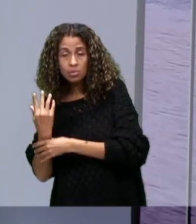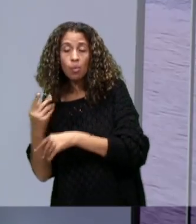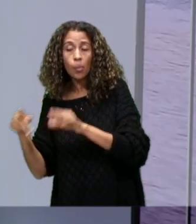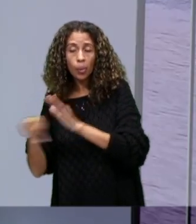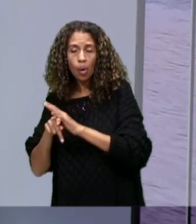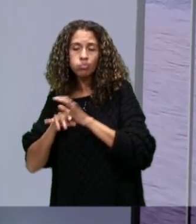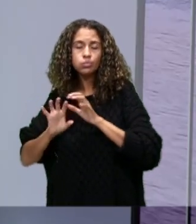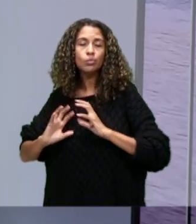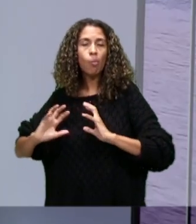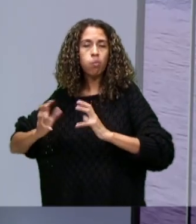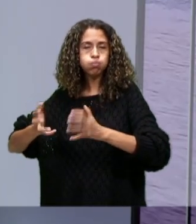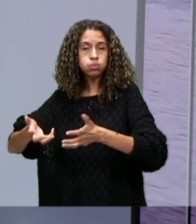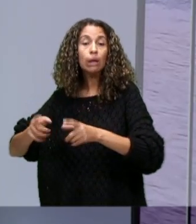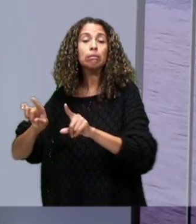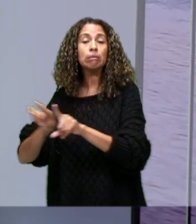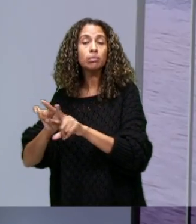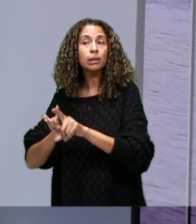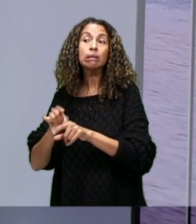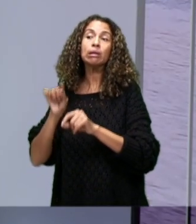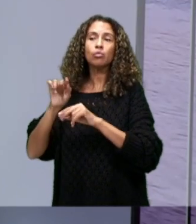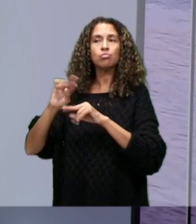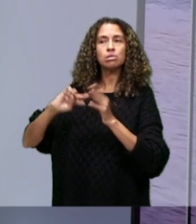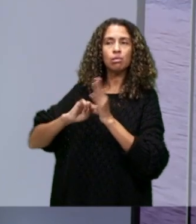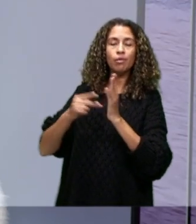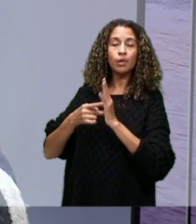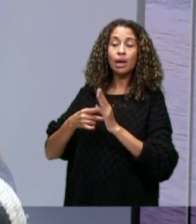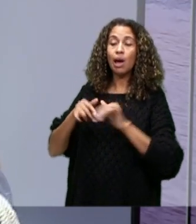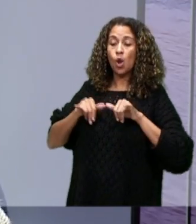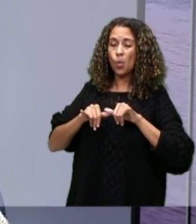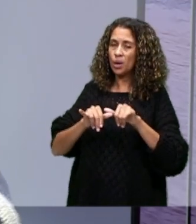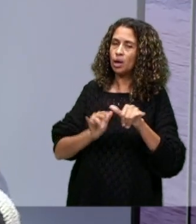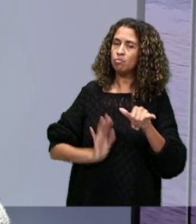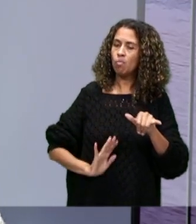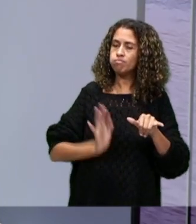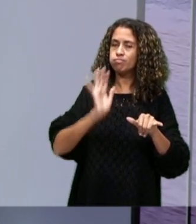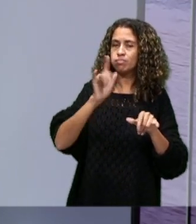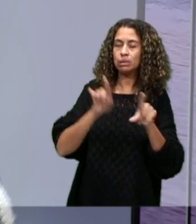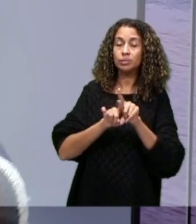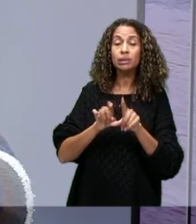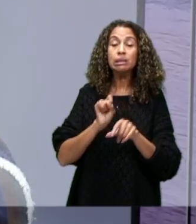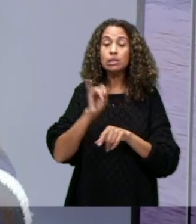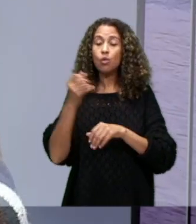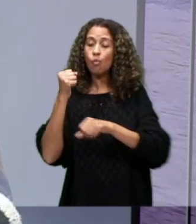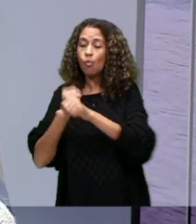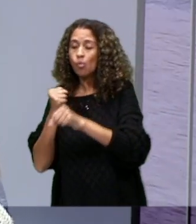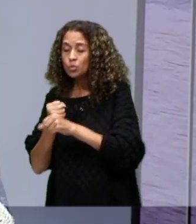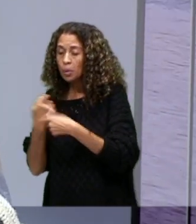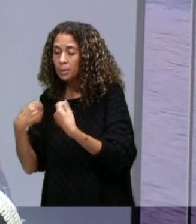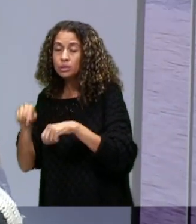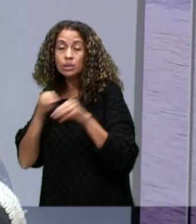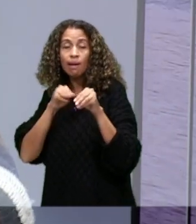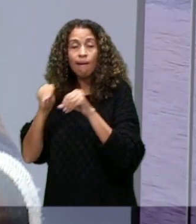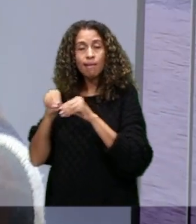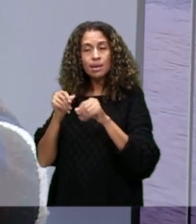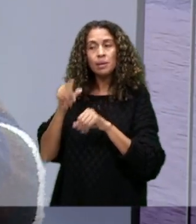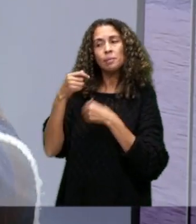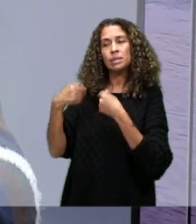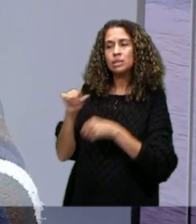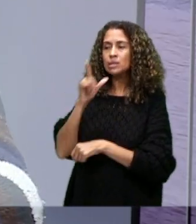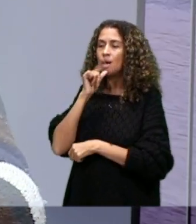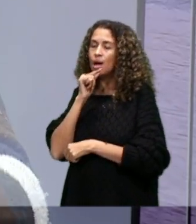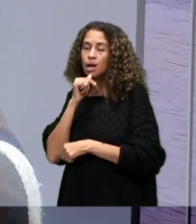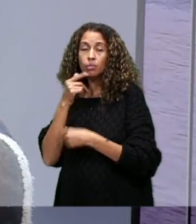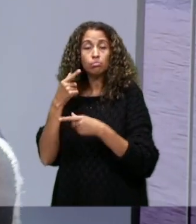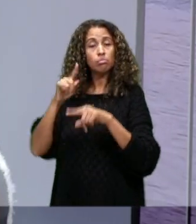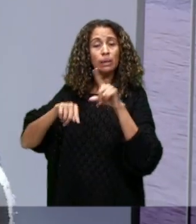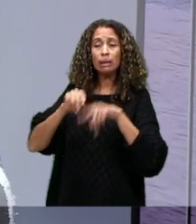agrícola, a comida vai ficar mais cara no mercado, né? Se eu preciso construir uma casa, eu preciso de areia, eu preciso de água, eu preciso de cimento,